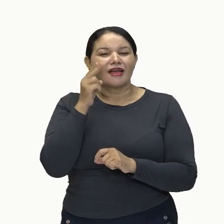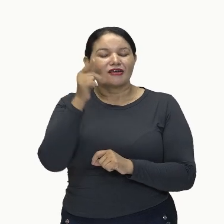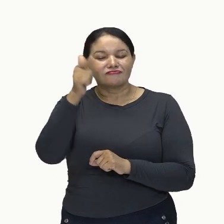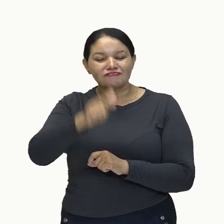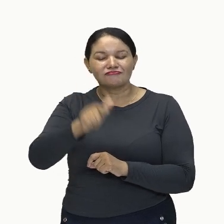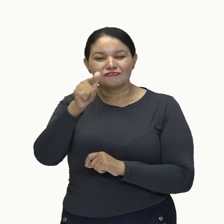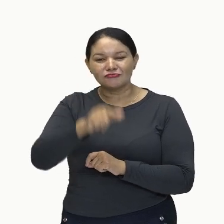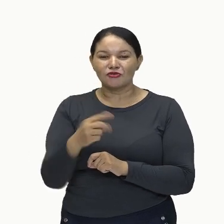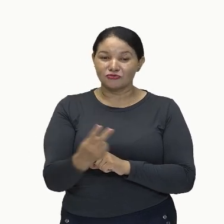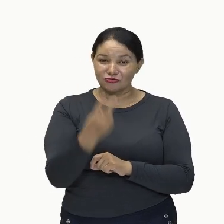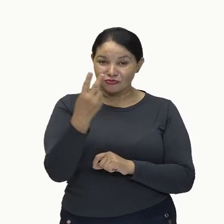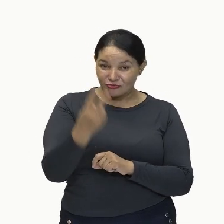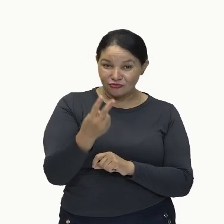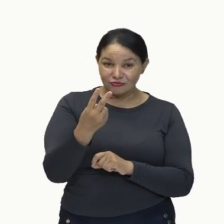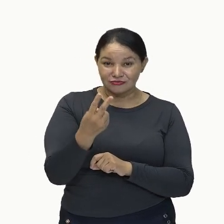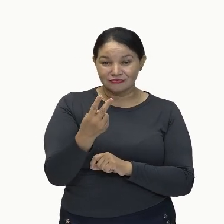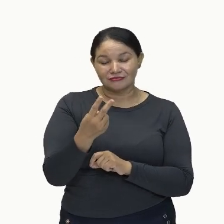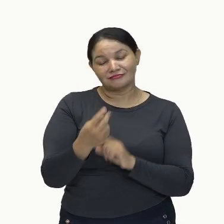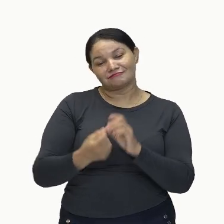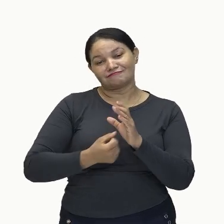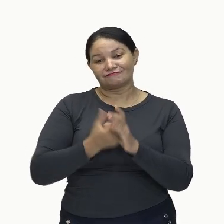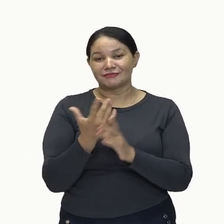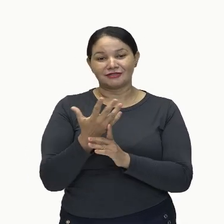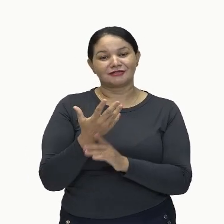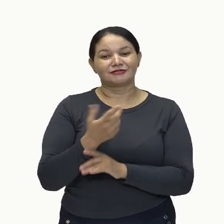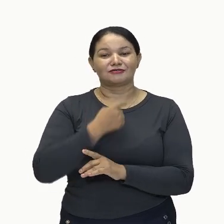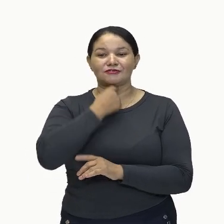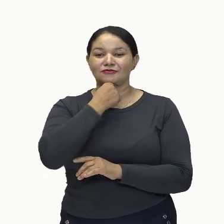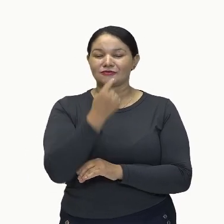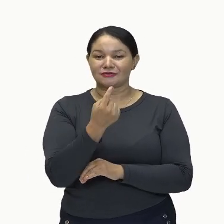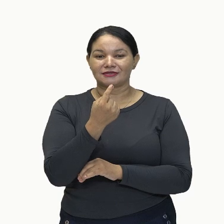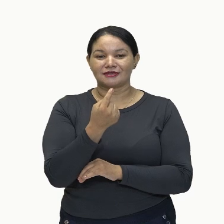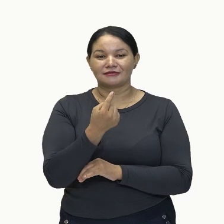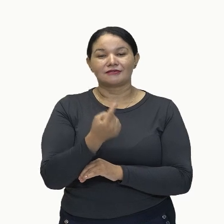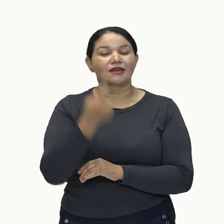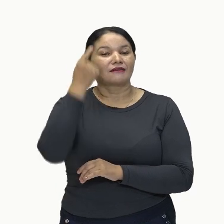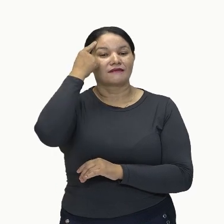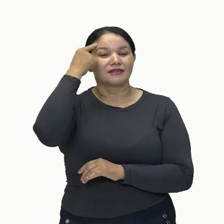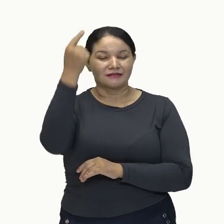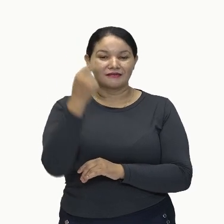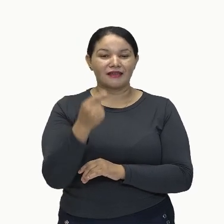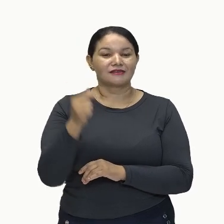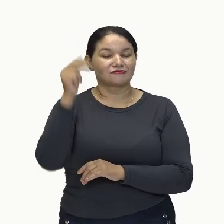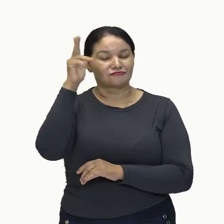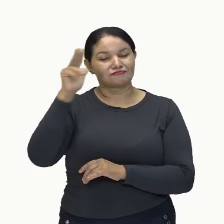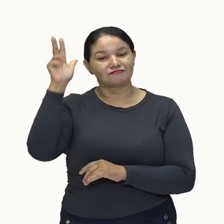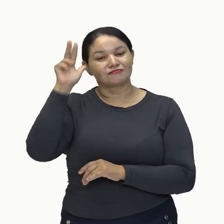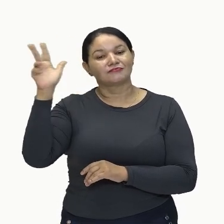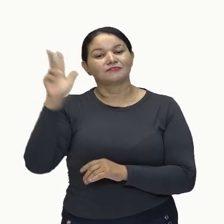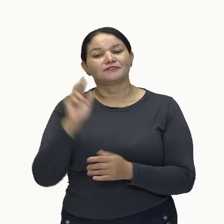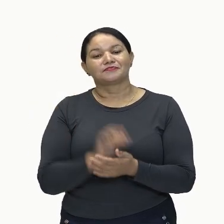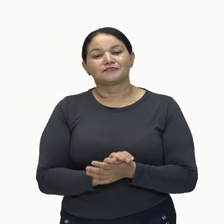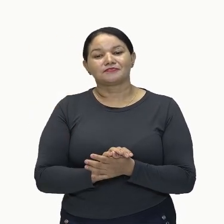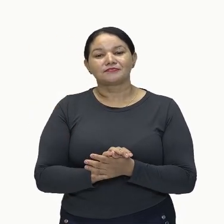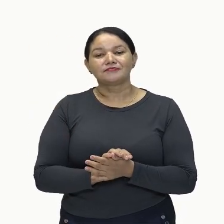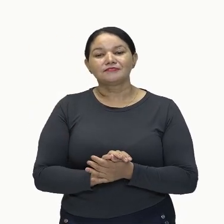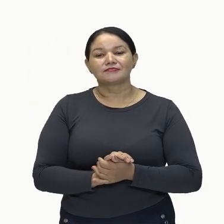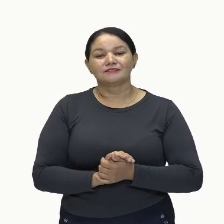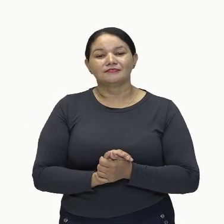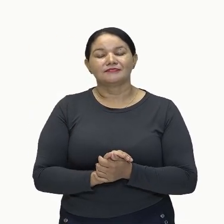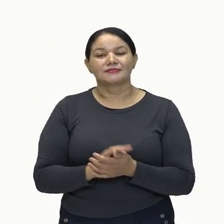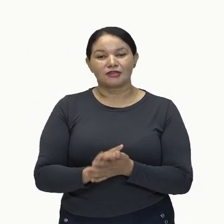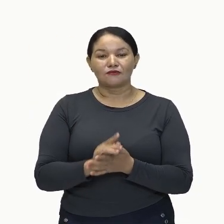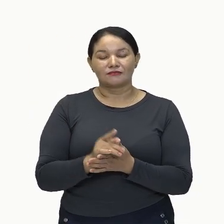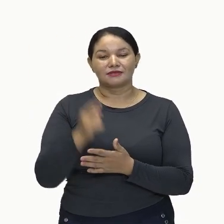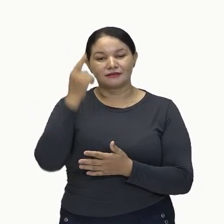mesmo sonho. Então, nós temos aqui ideias surrealistas, certo? Ideias que vêm do